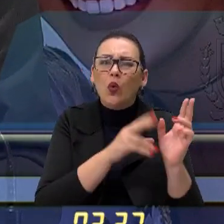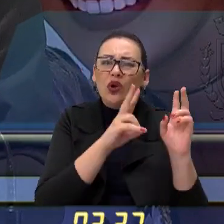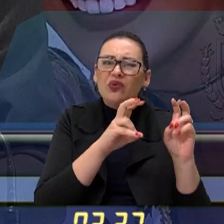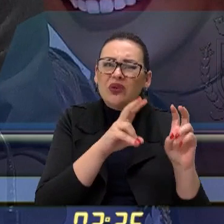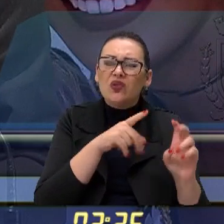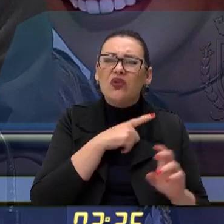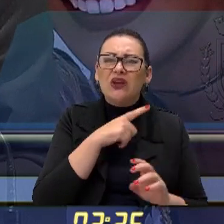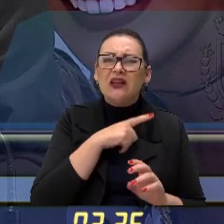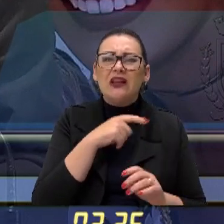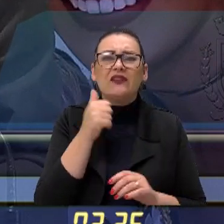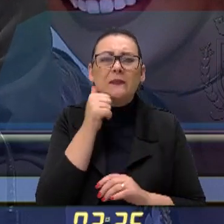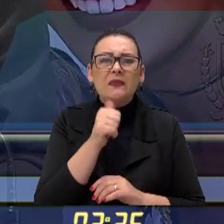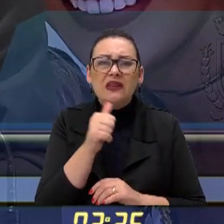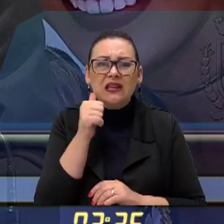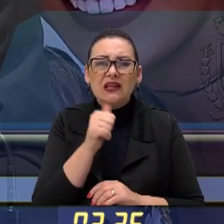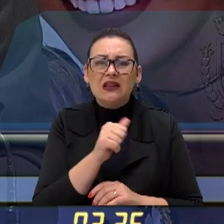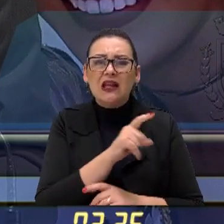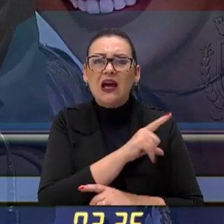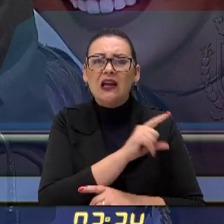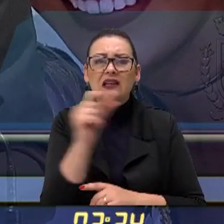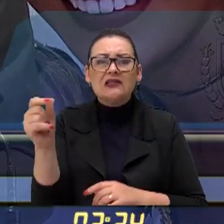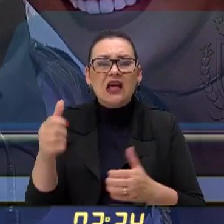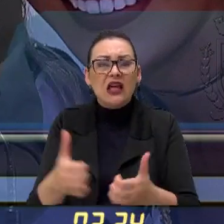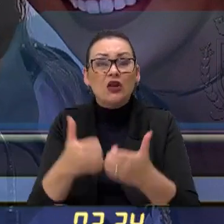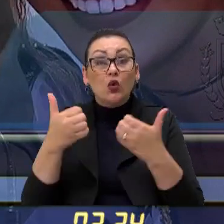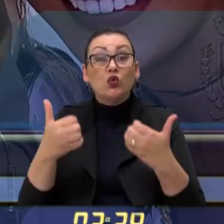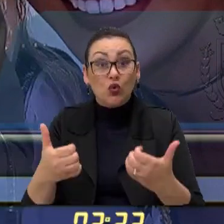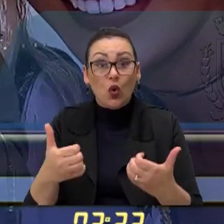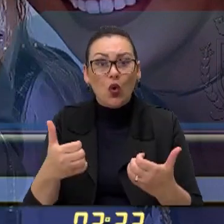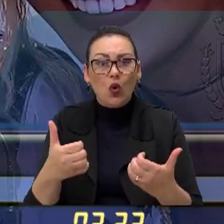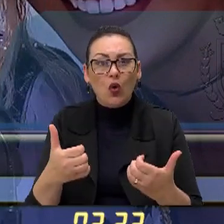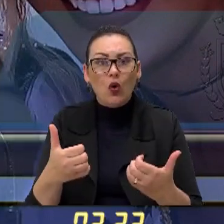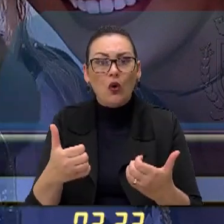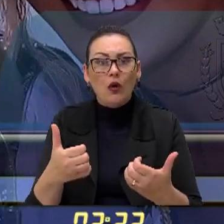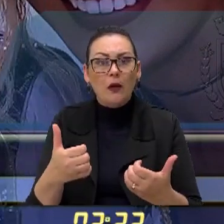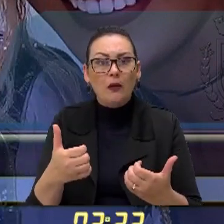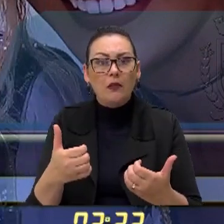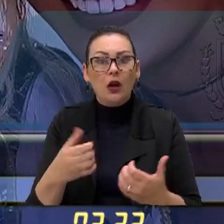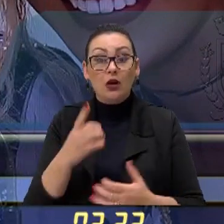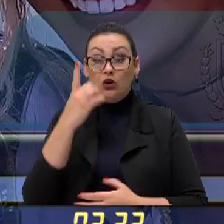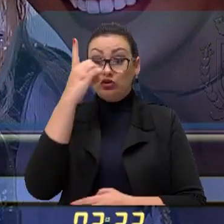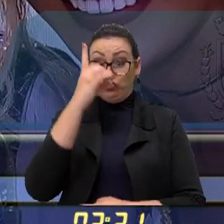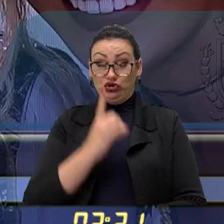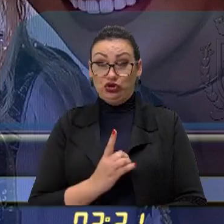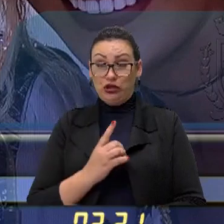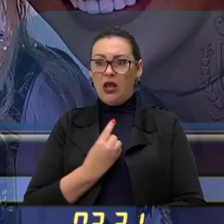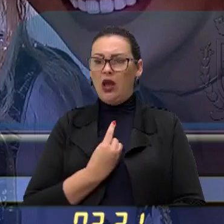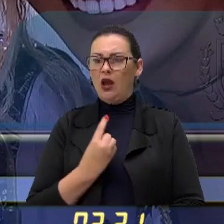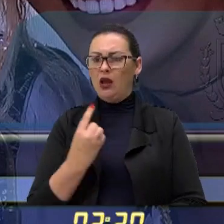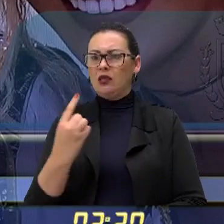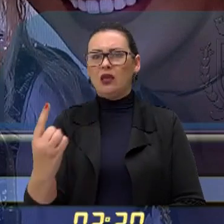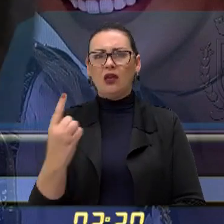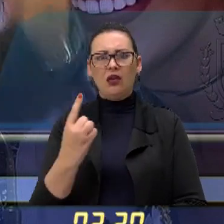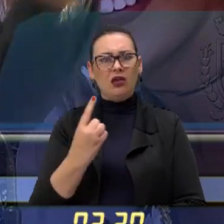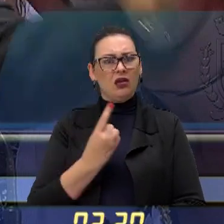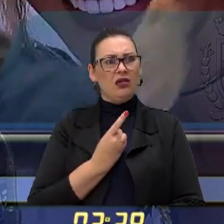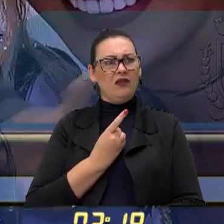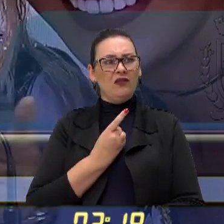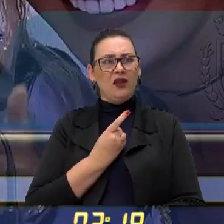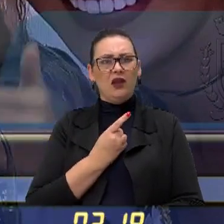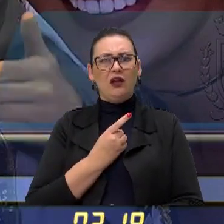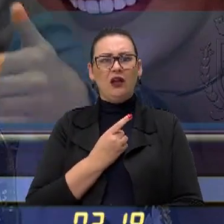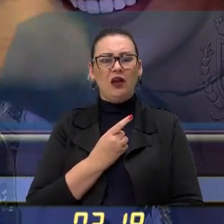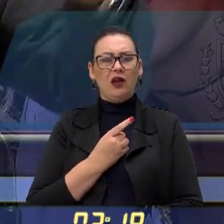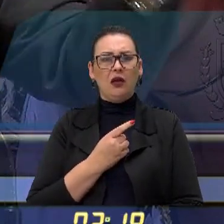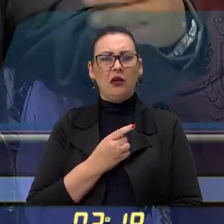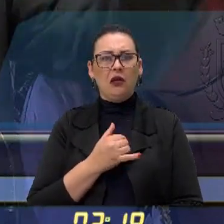questão que envolveu a menina saindo da Oktoberfest, no seu direito de ir e vir, de ficar com quem